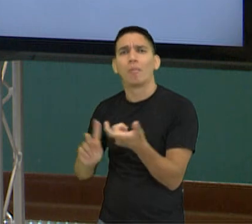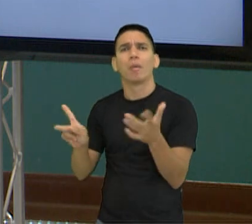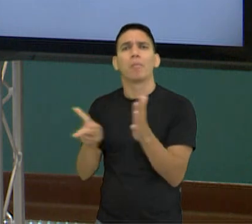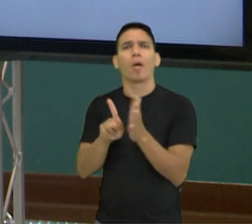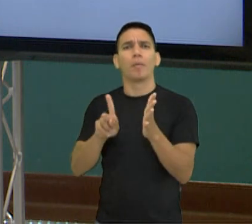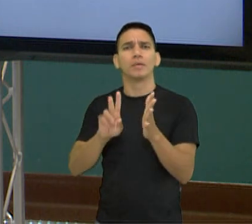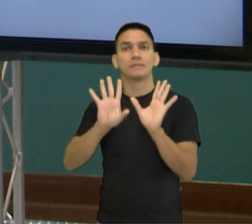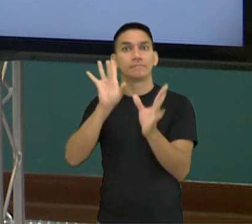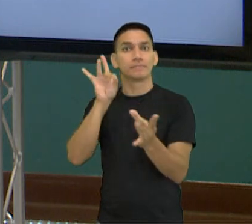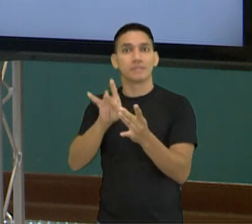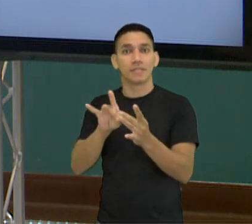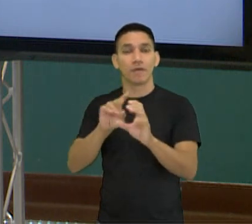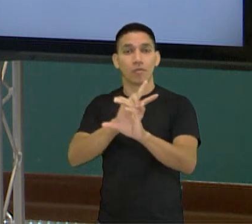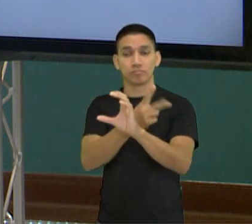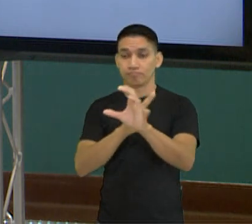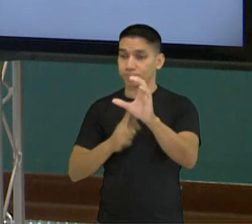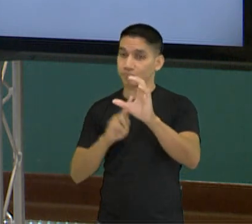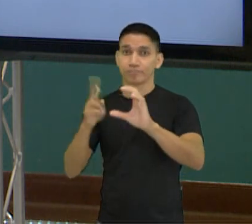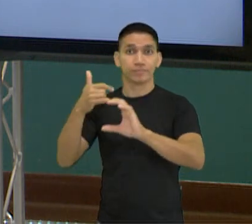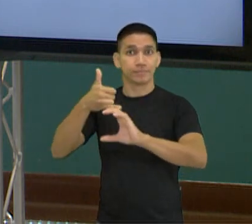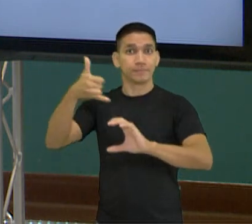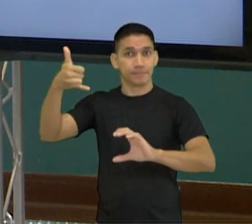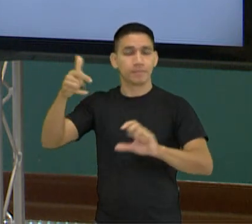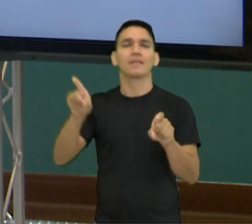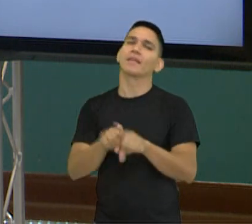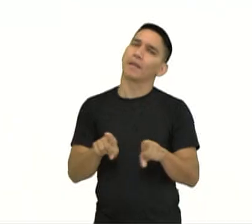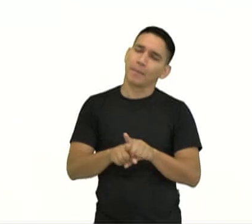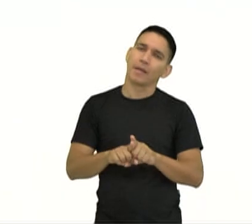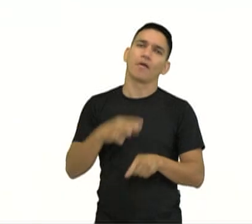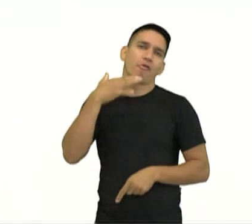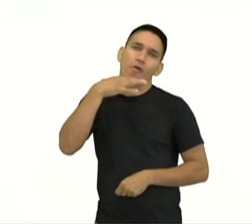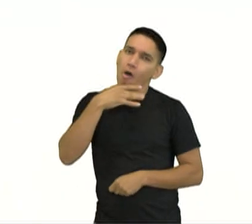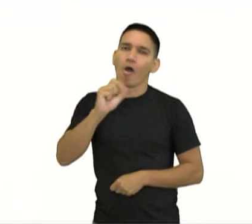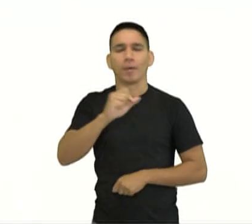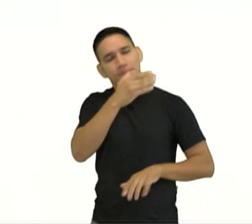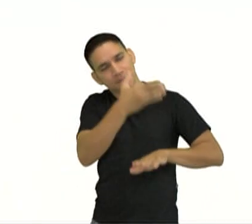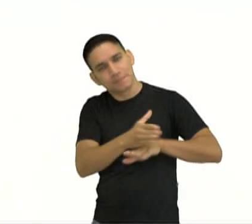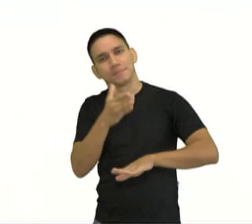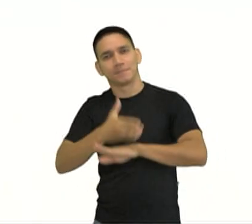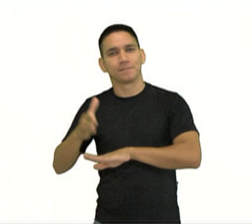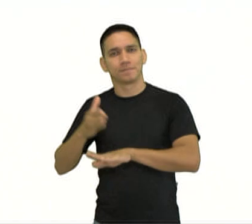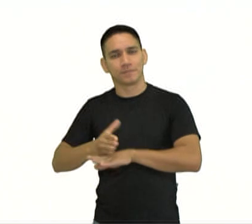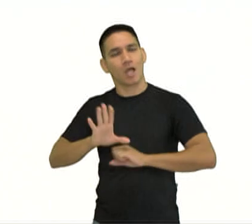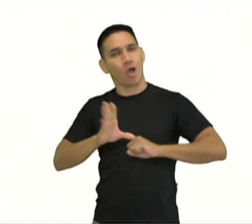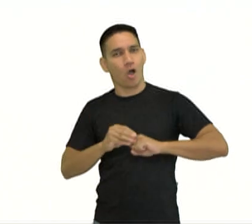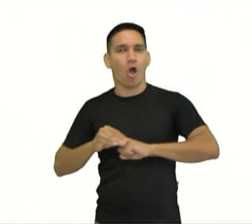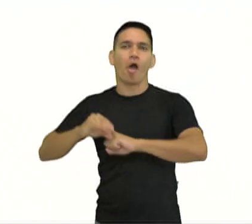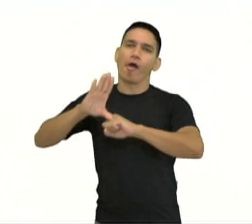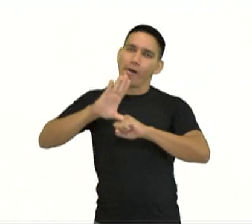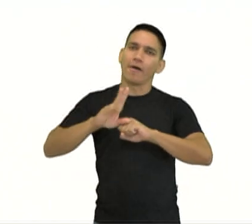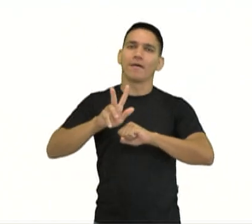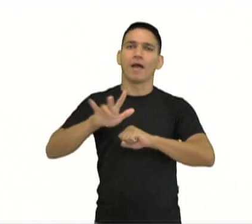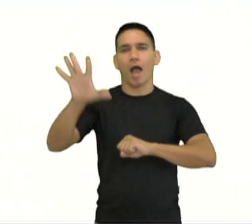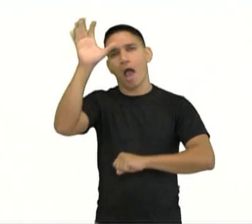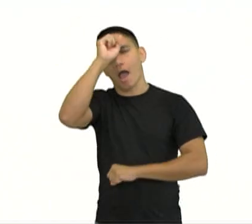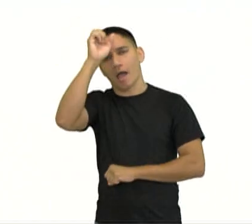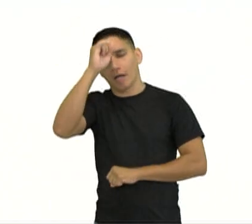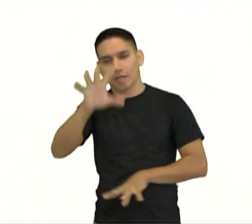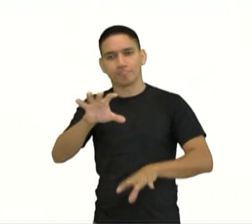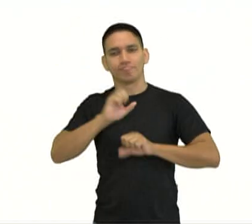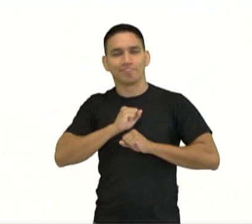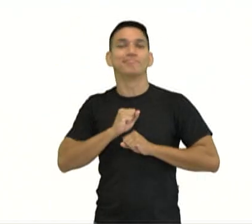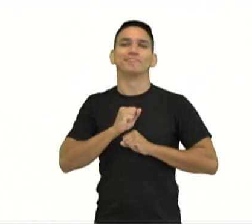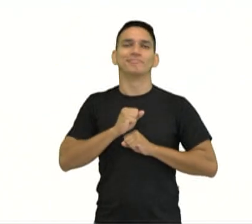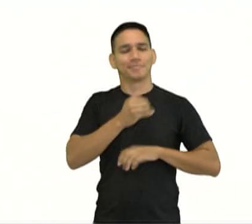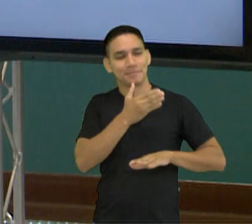hidrocarbonetos ramificados. E, claro, praticar todo esse conhecimento que iremos adquirir